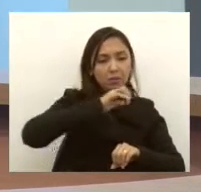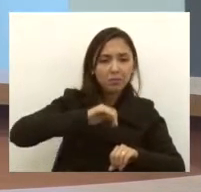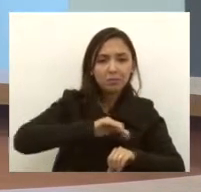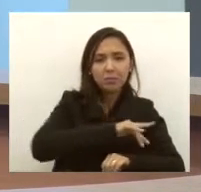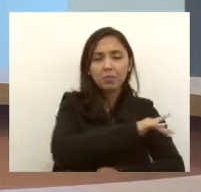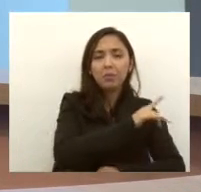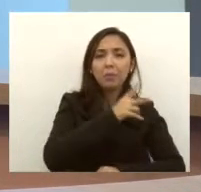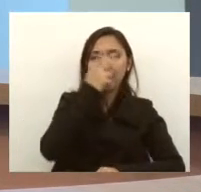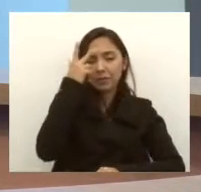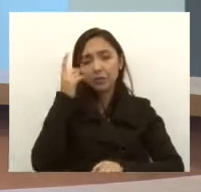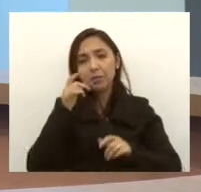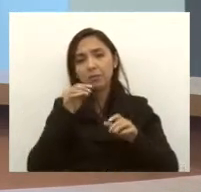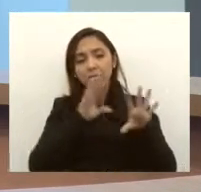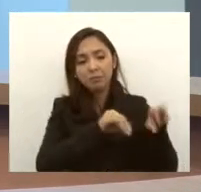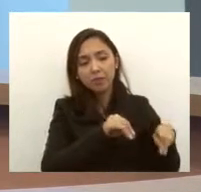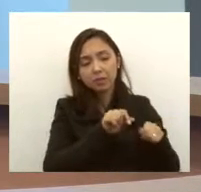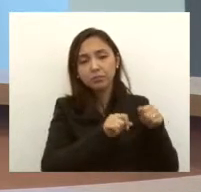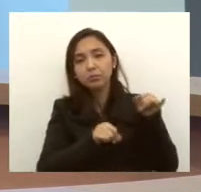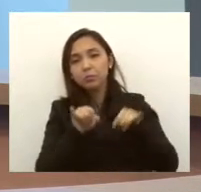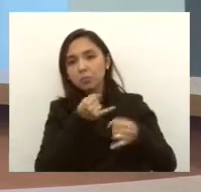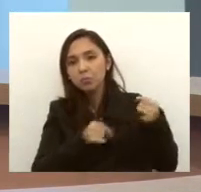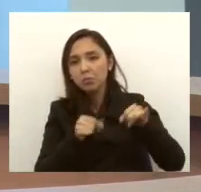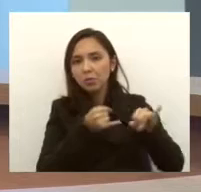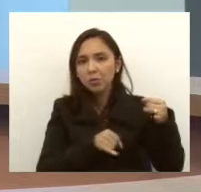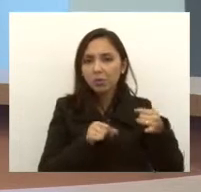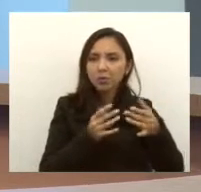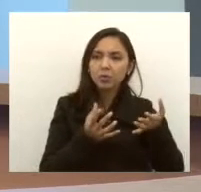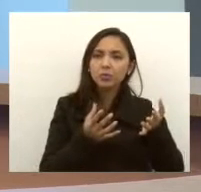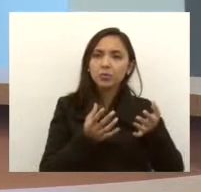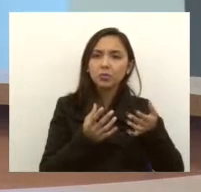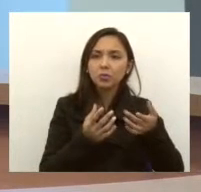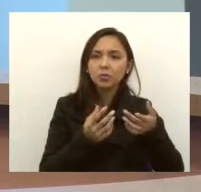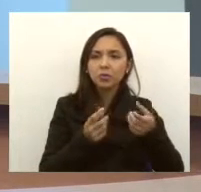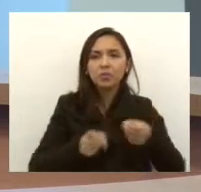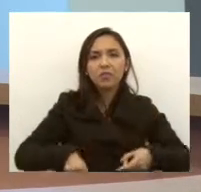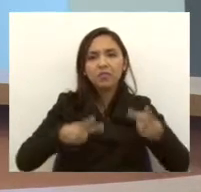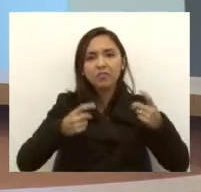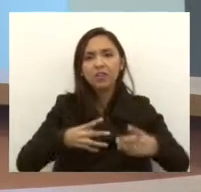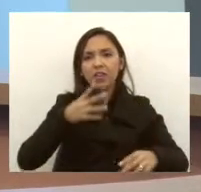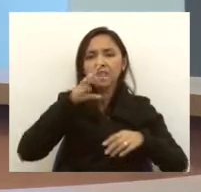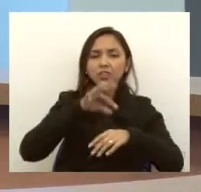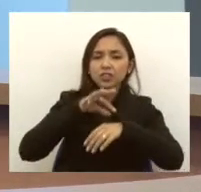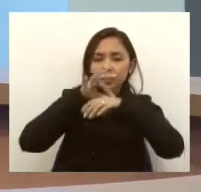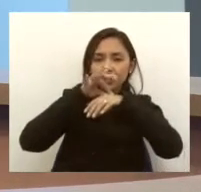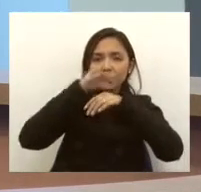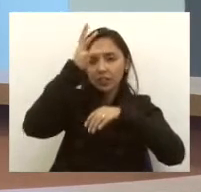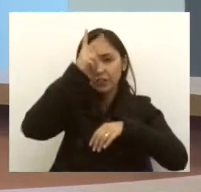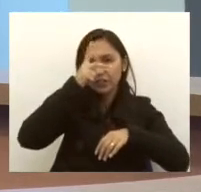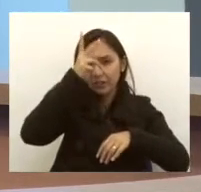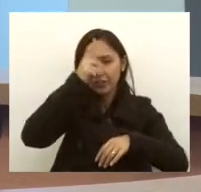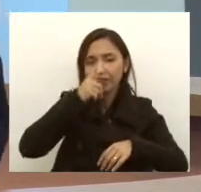com produtos, tem uma comerciante que mexe ali com venda de frangos, carnes e tudo, e aquele